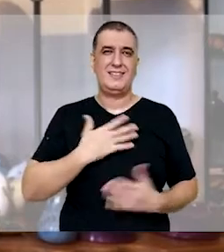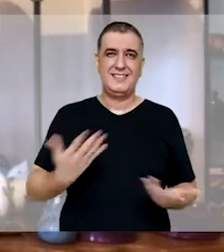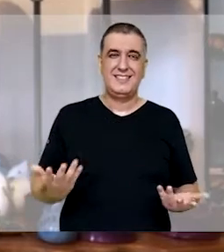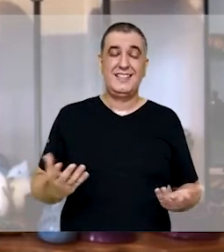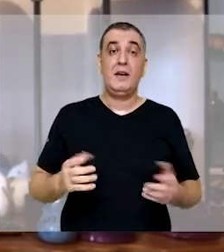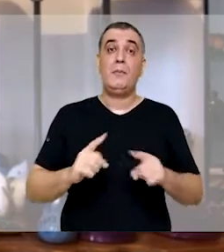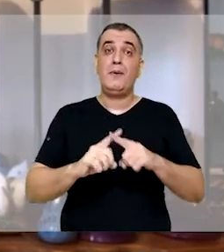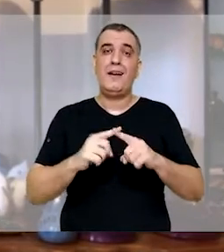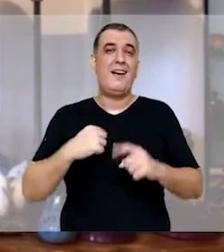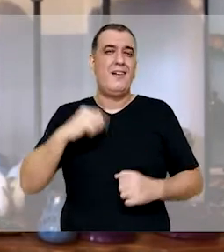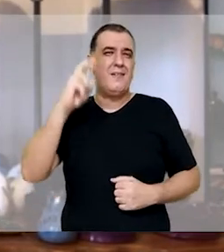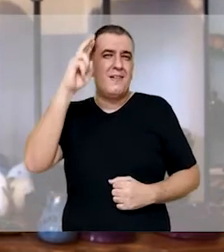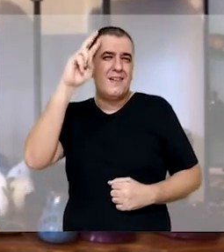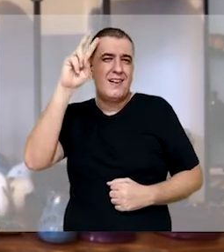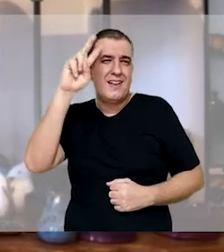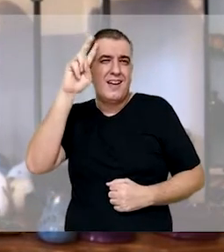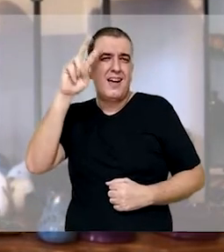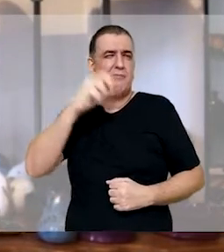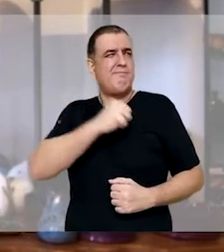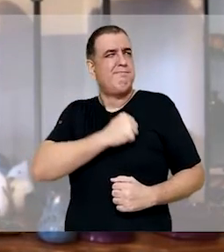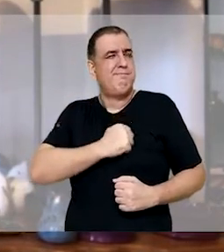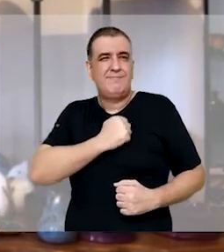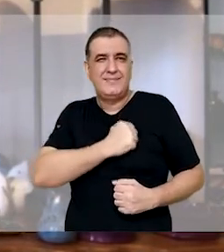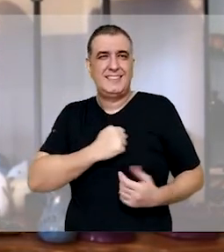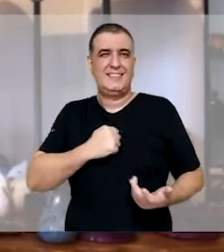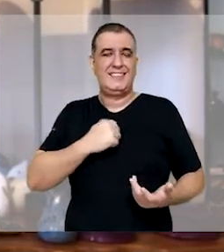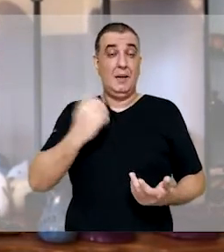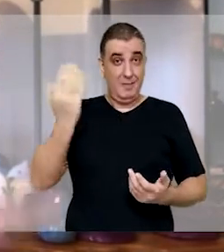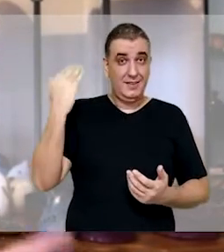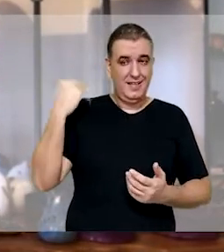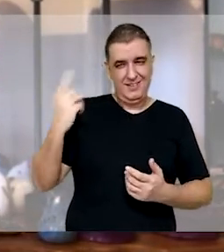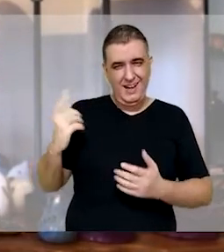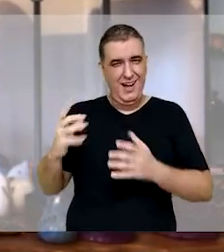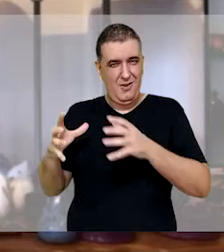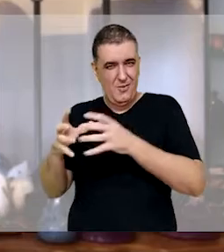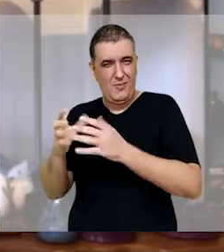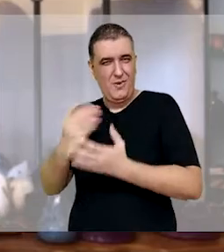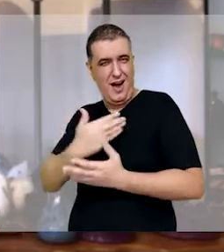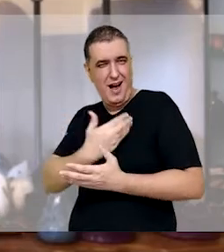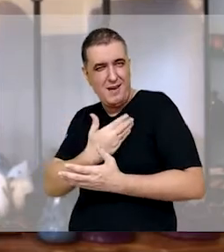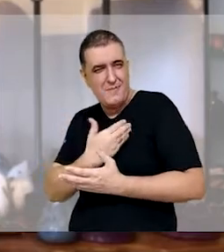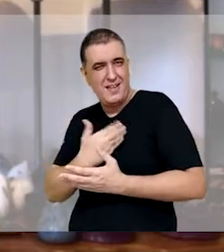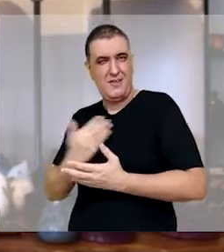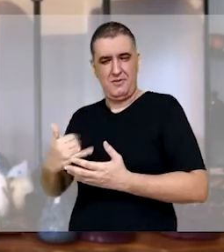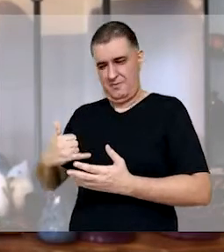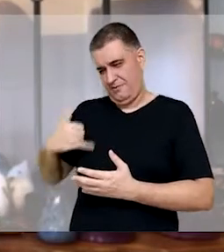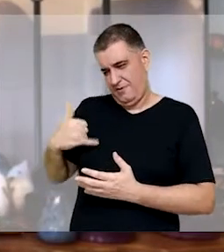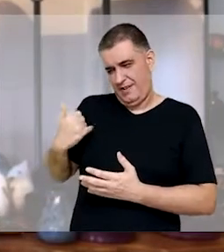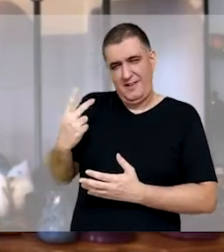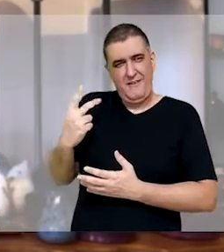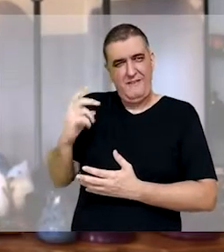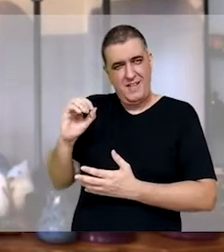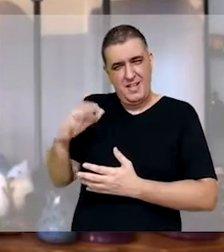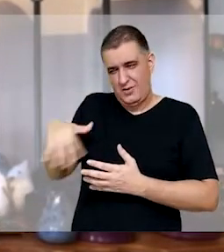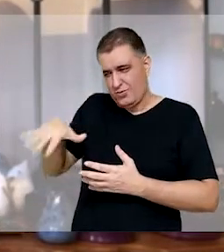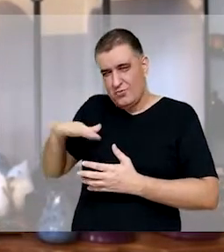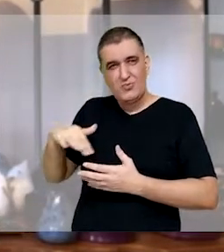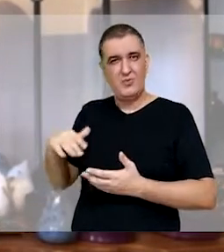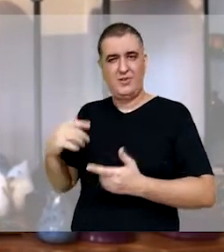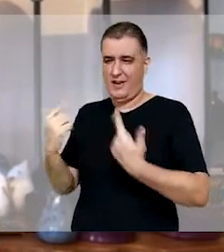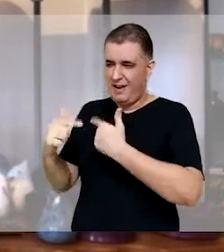potente, né? Tem uma lembrança até infantil, porque a gente era muito jovem, tinha 20 anos, né,